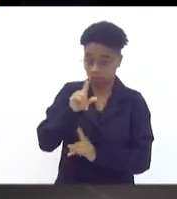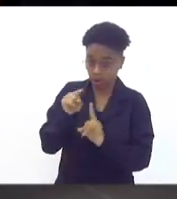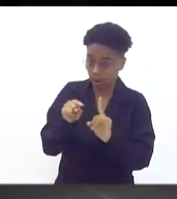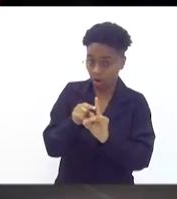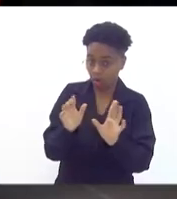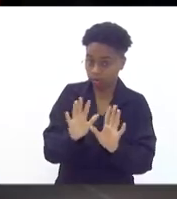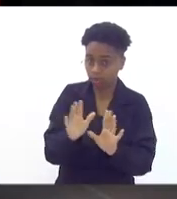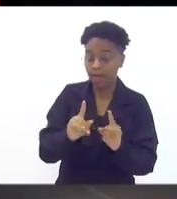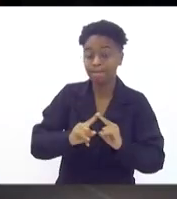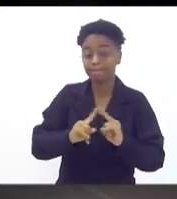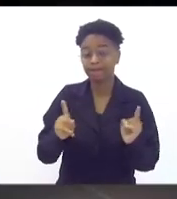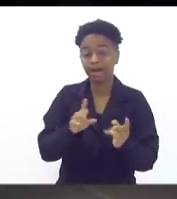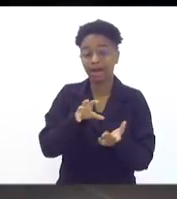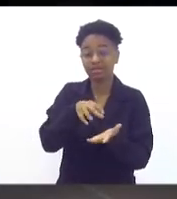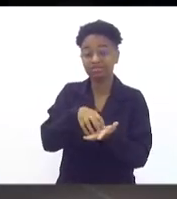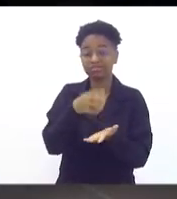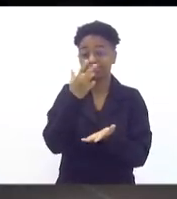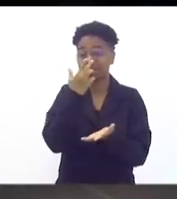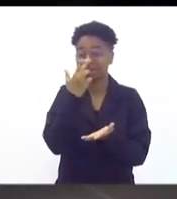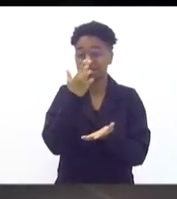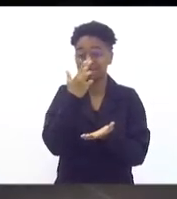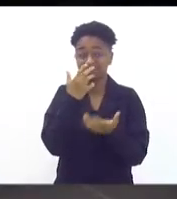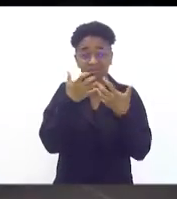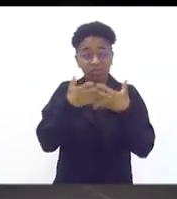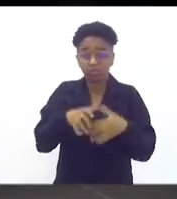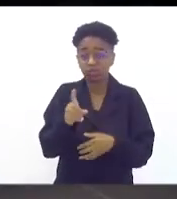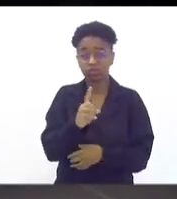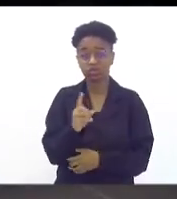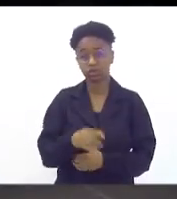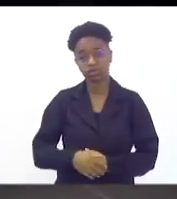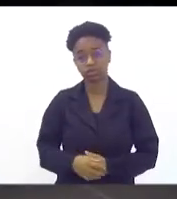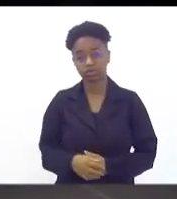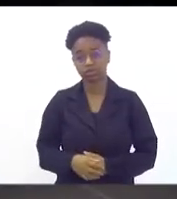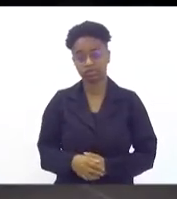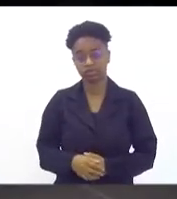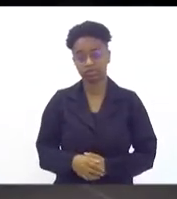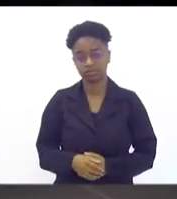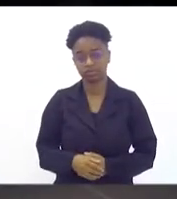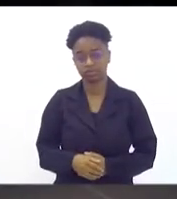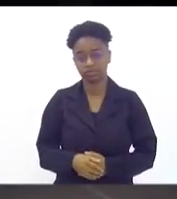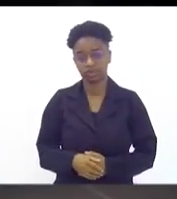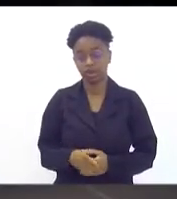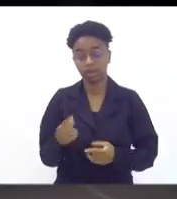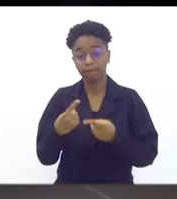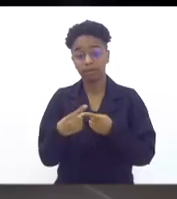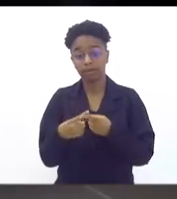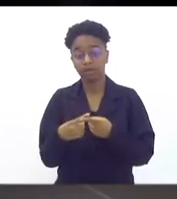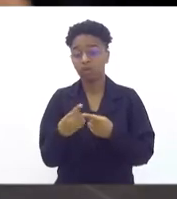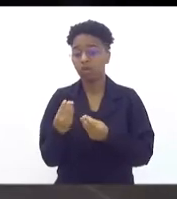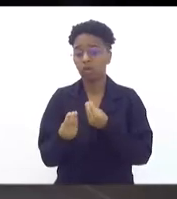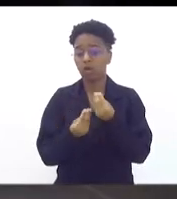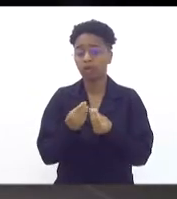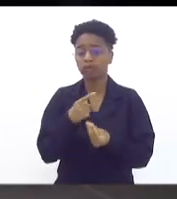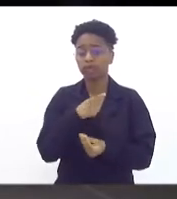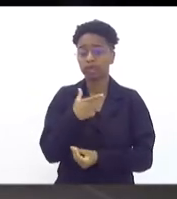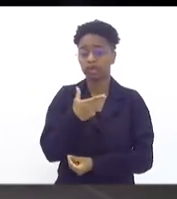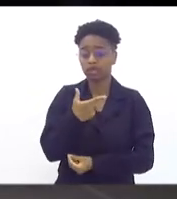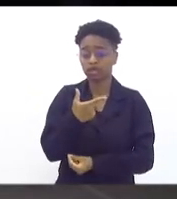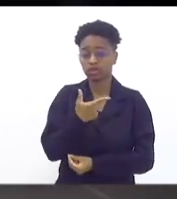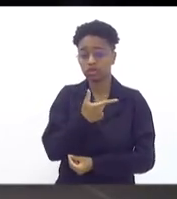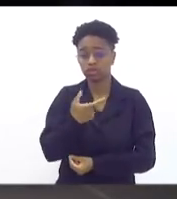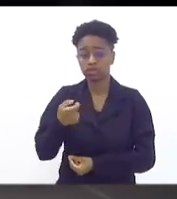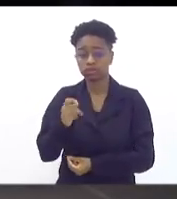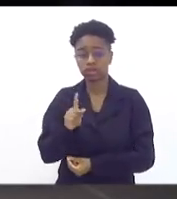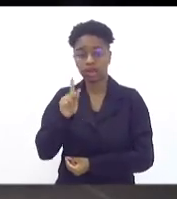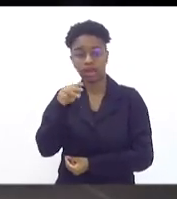a agência tava meio que feita para não funcionar por quê Porque como é que pode a gente com 200 km